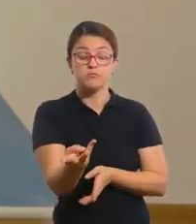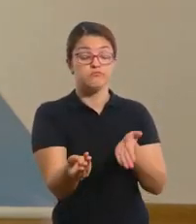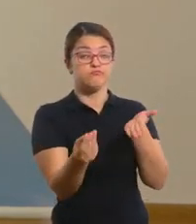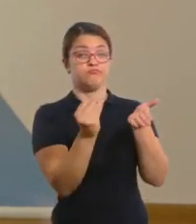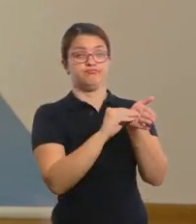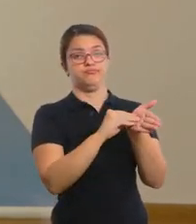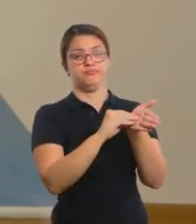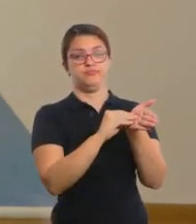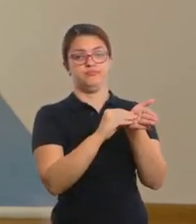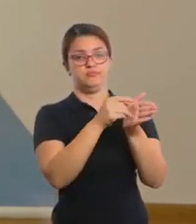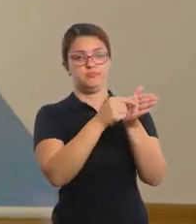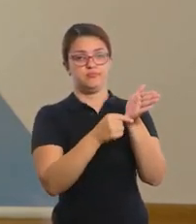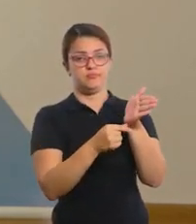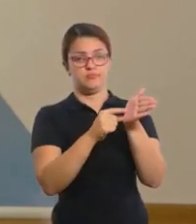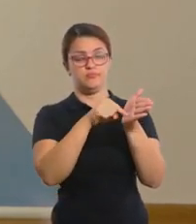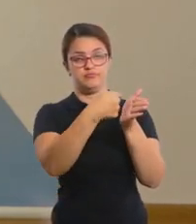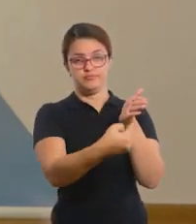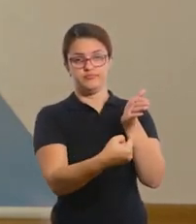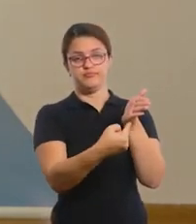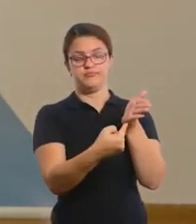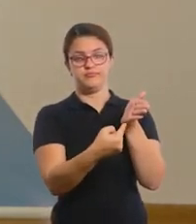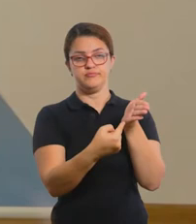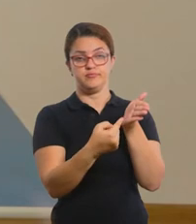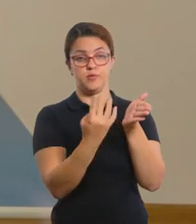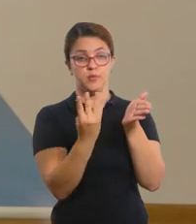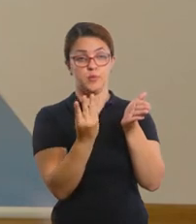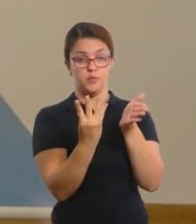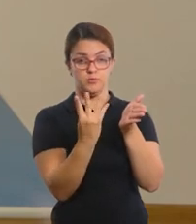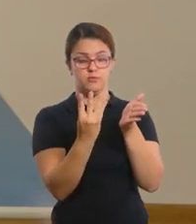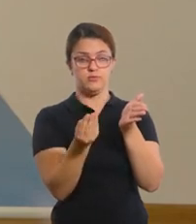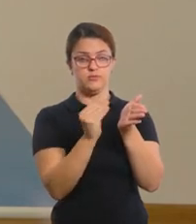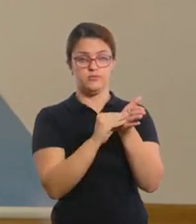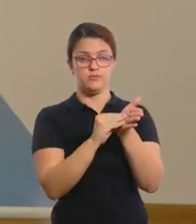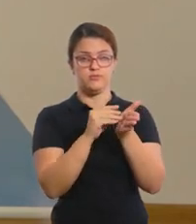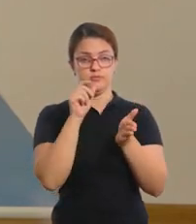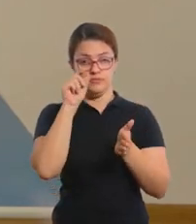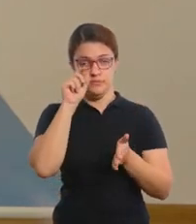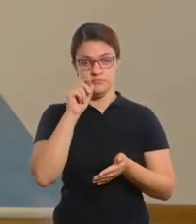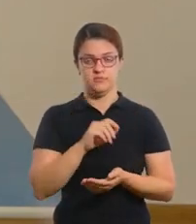1, 2, 3, 4. Aí ele vai colocar aqui, ó. O desenhinho já tá indicando. 4.